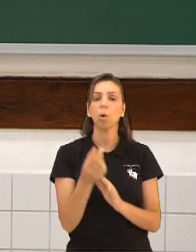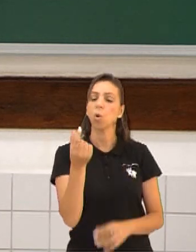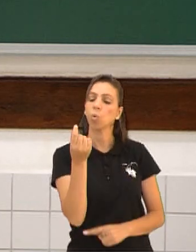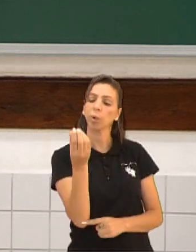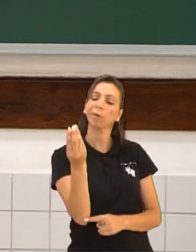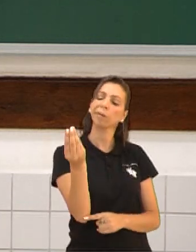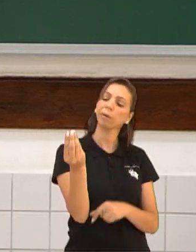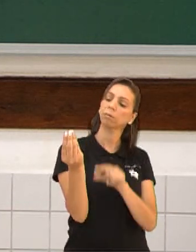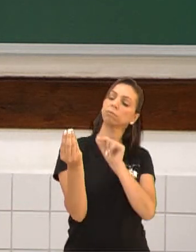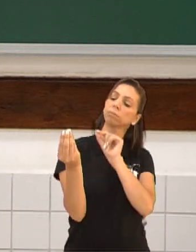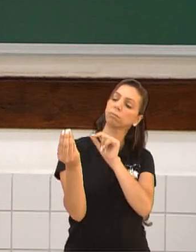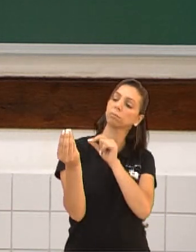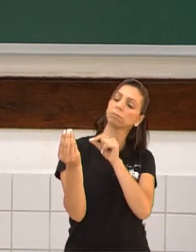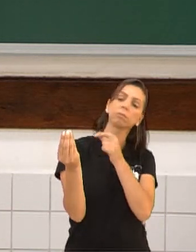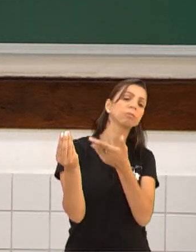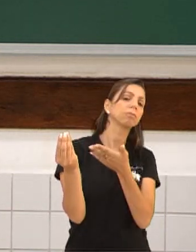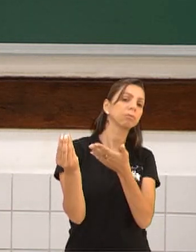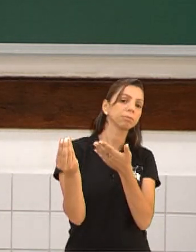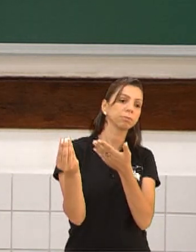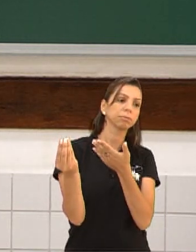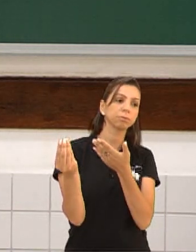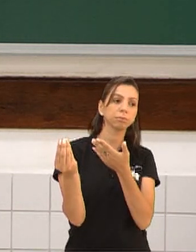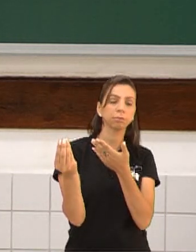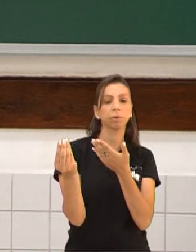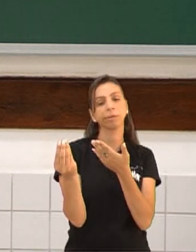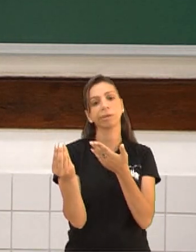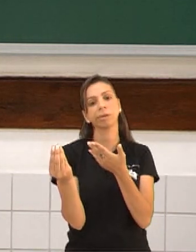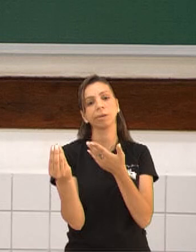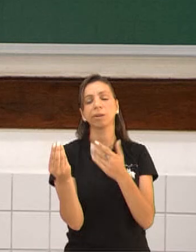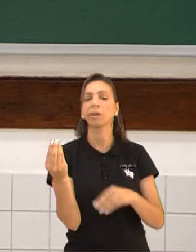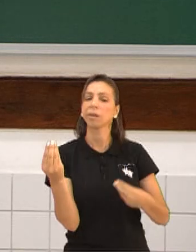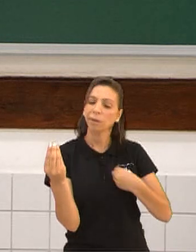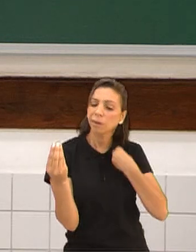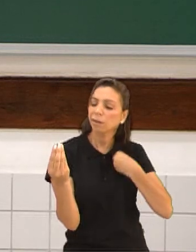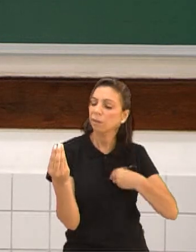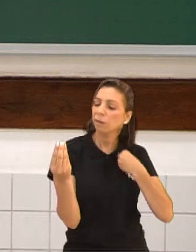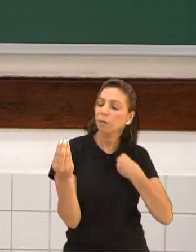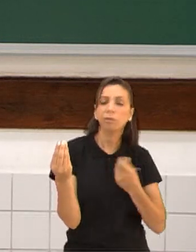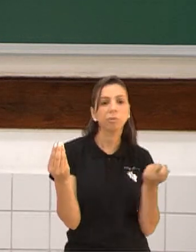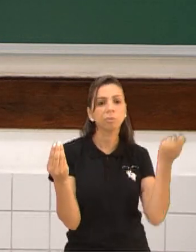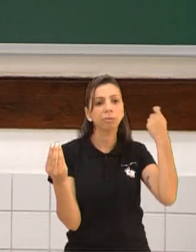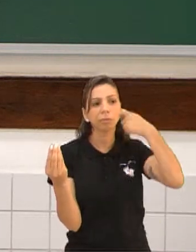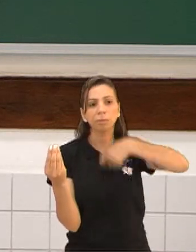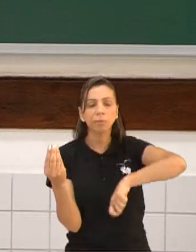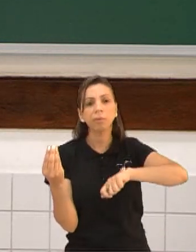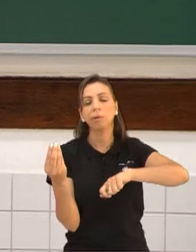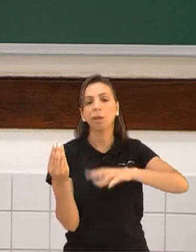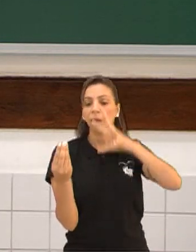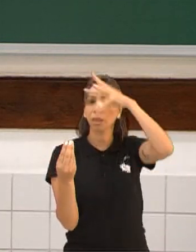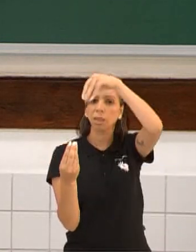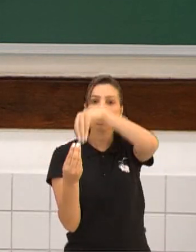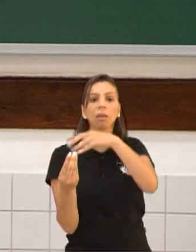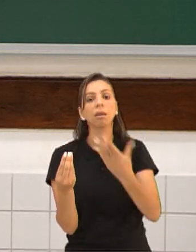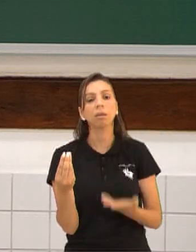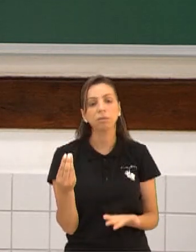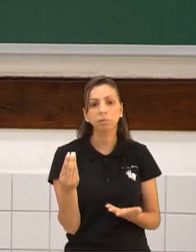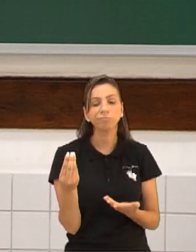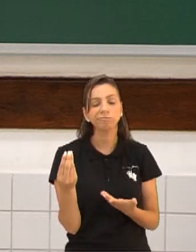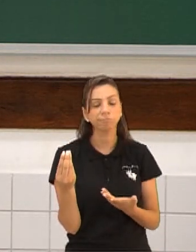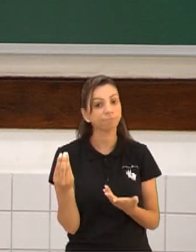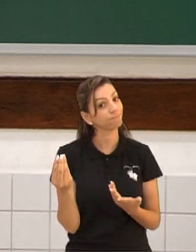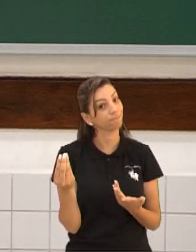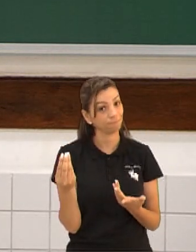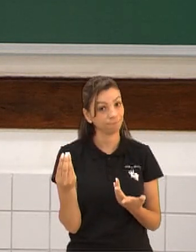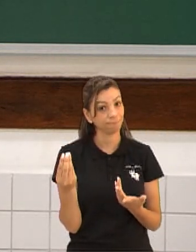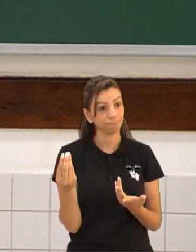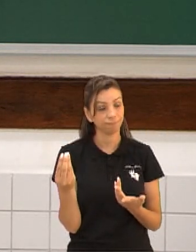é o em si do passador de slides, será que existe uma condição muito interna a esse passador de